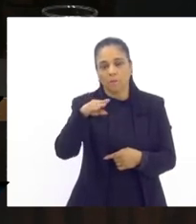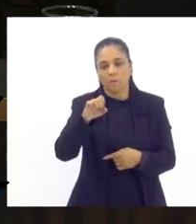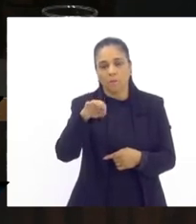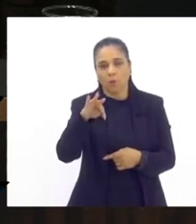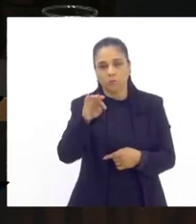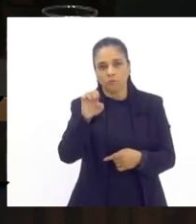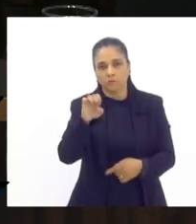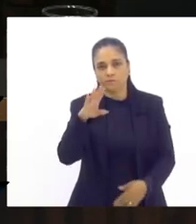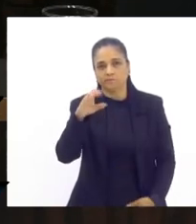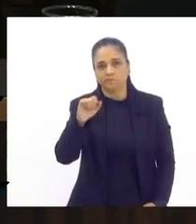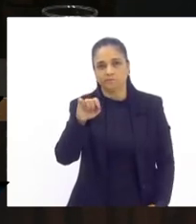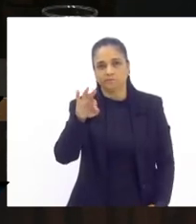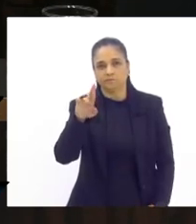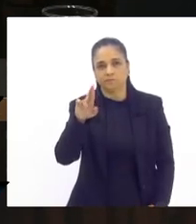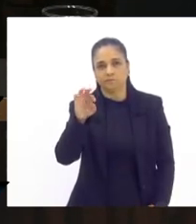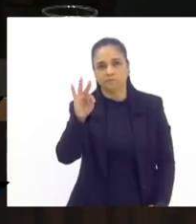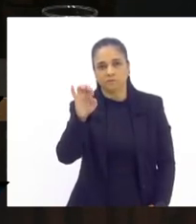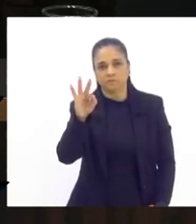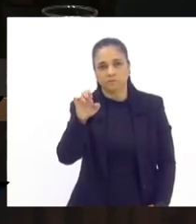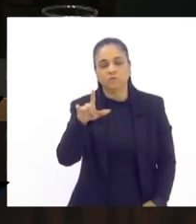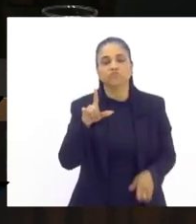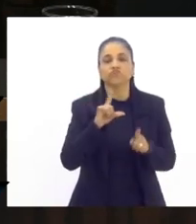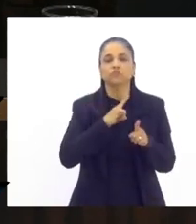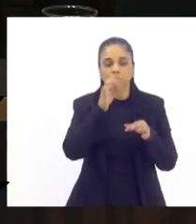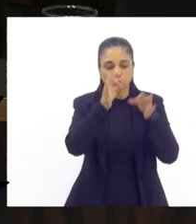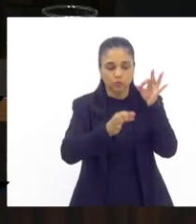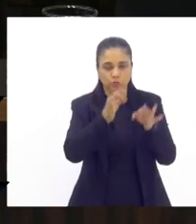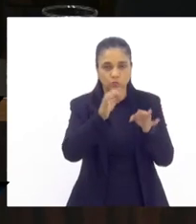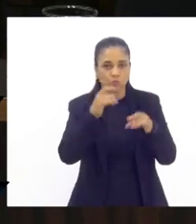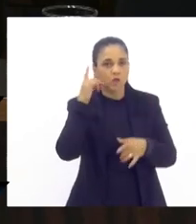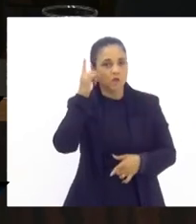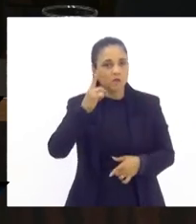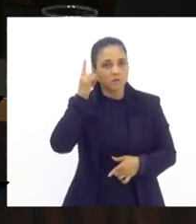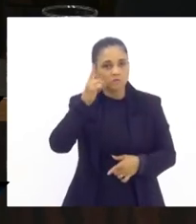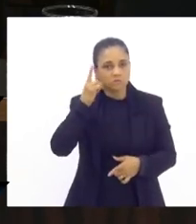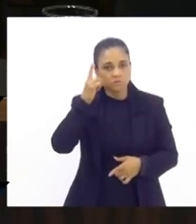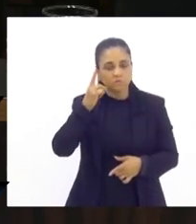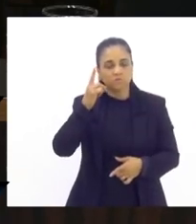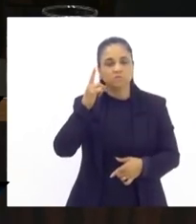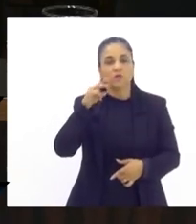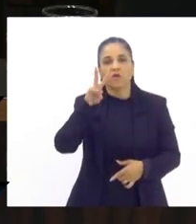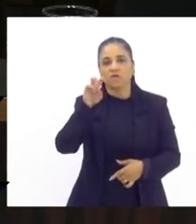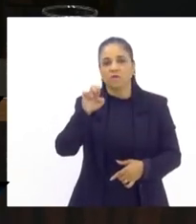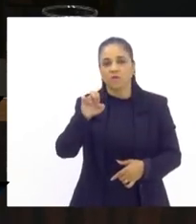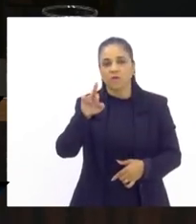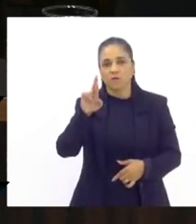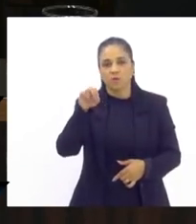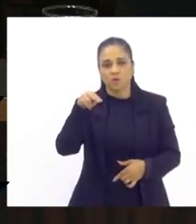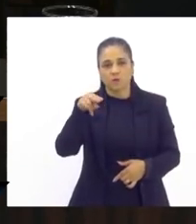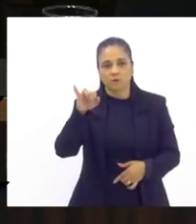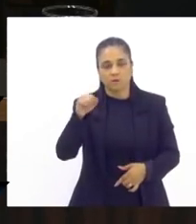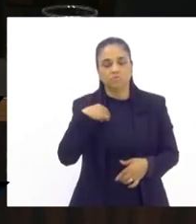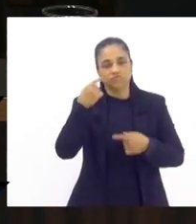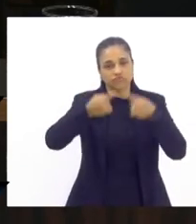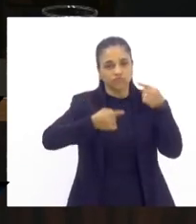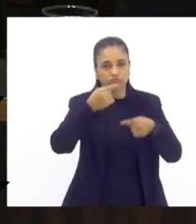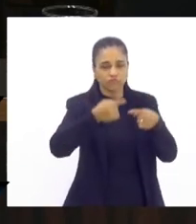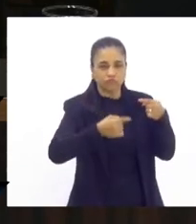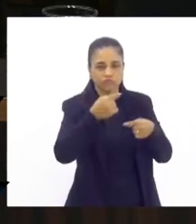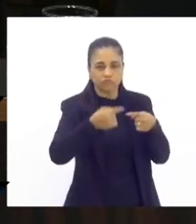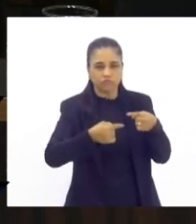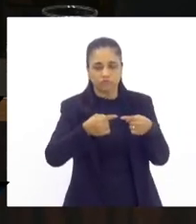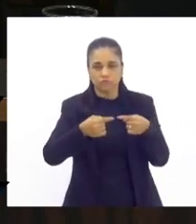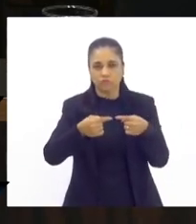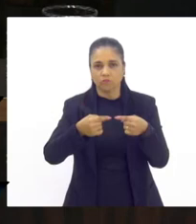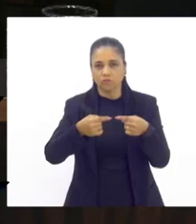pela juridicidade. Relator, deputado Verônica Lima. Em discussão. Em discussão. Não havendo quem queira discutir.